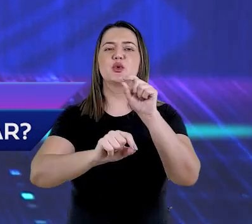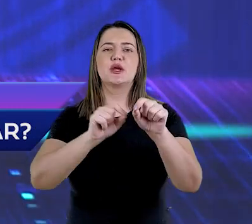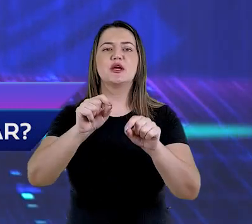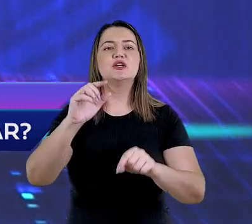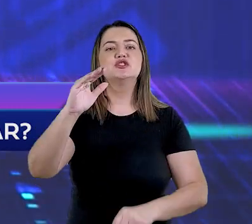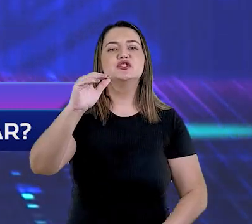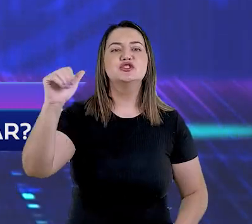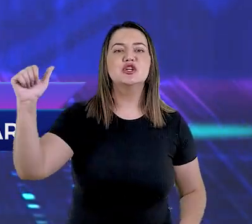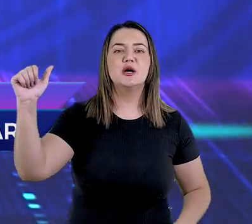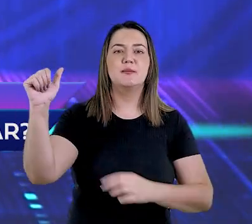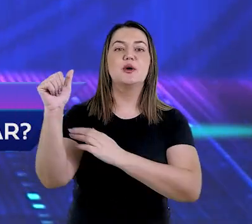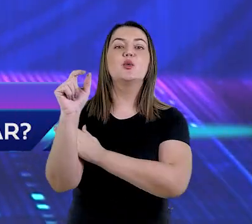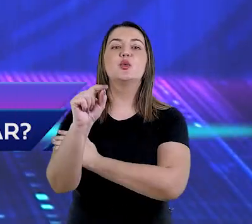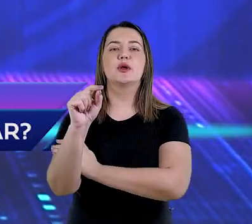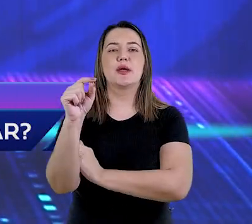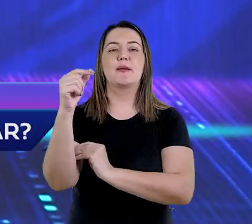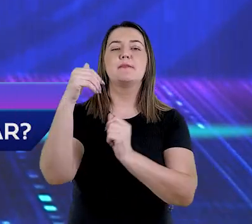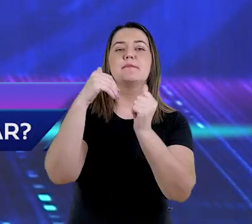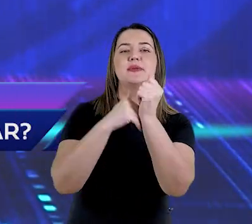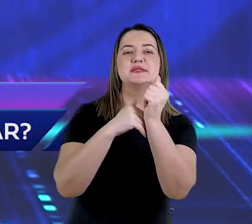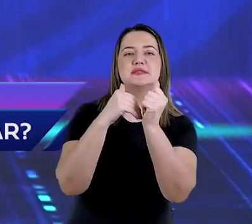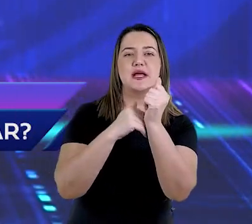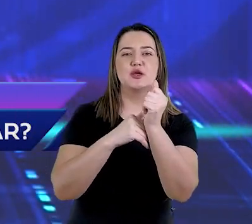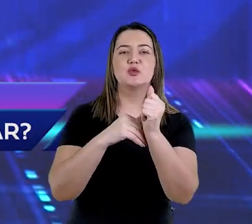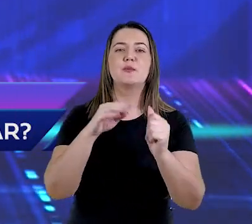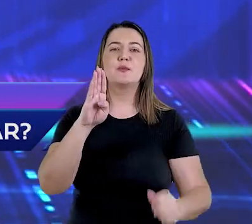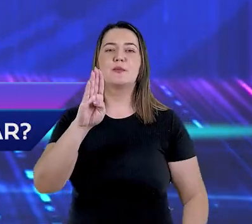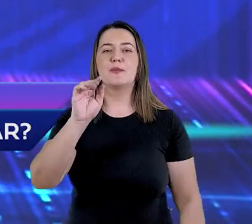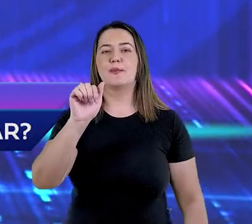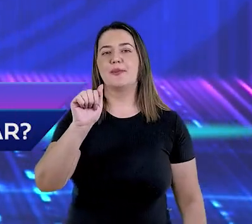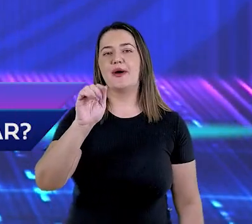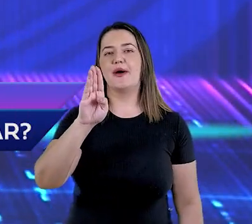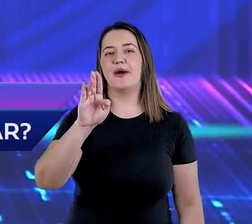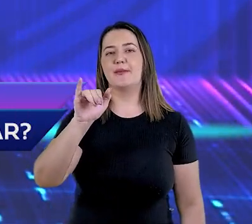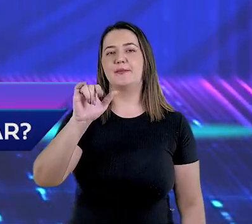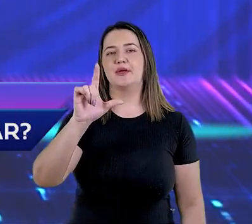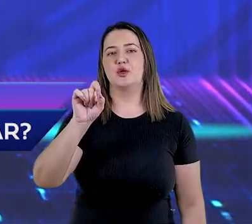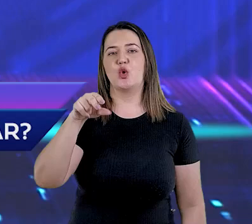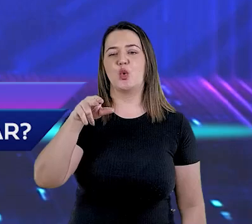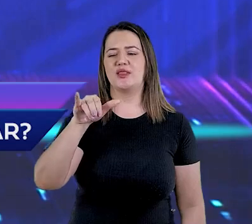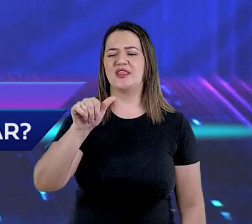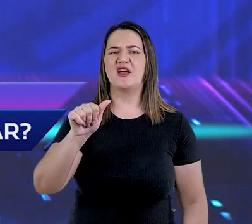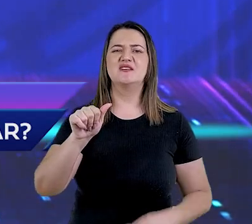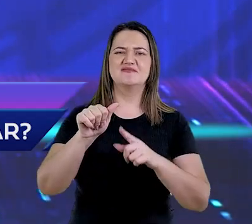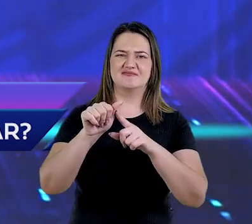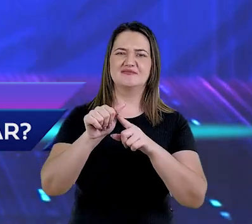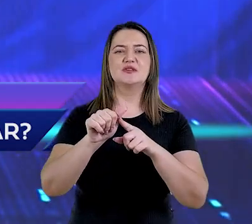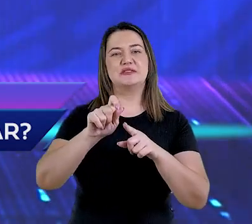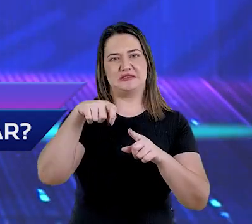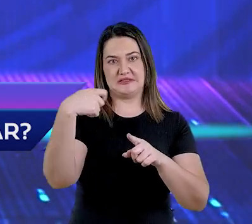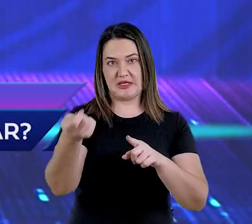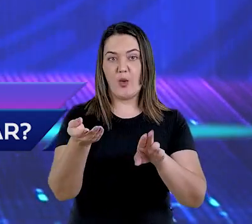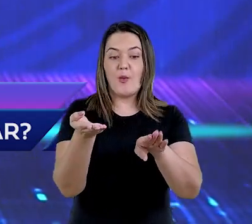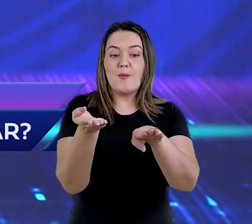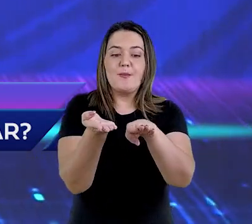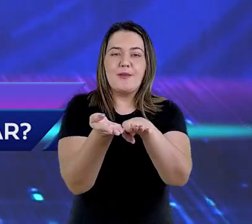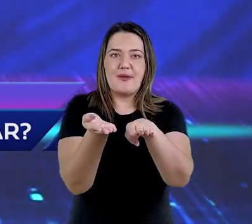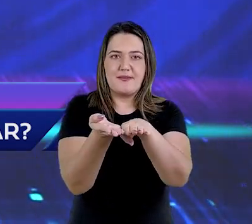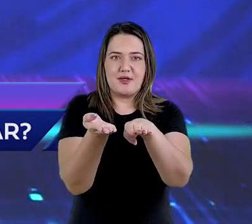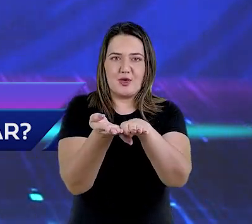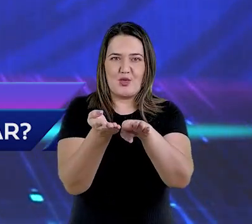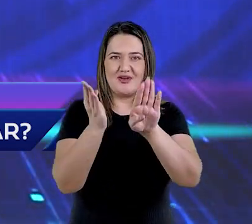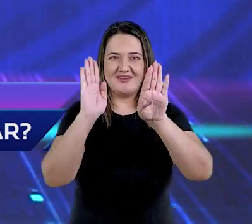Ele chama de mistério de Babilônia, a grande meretriz, e como